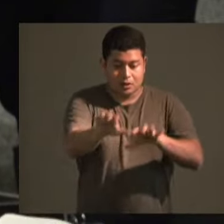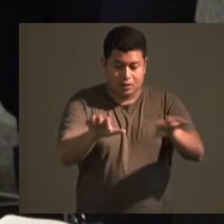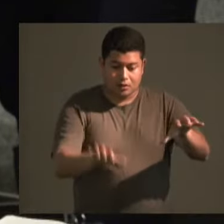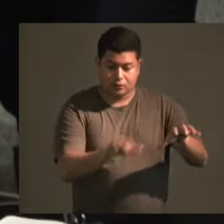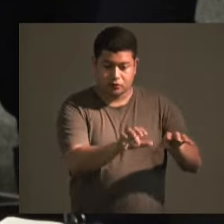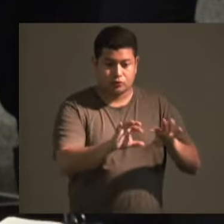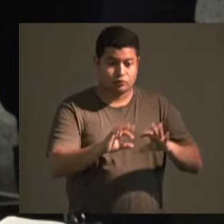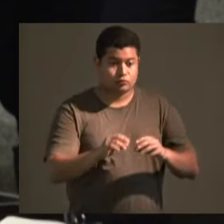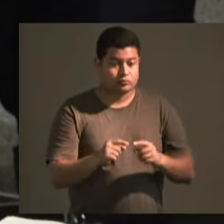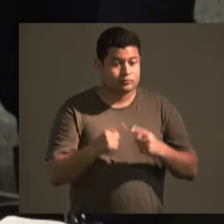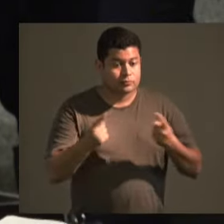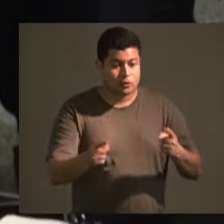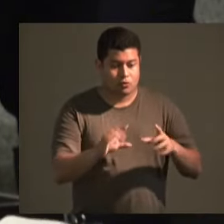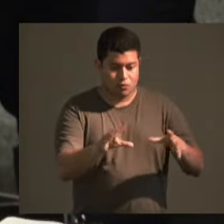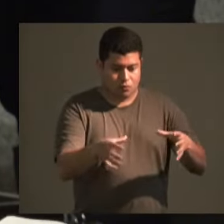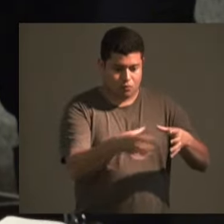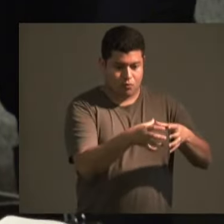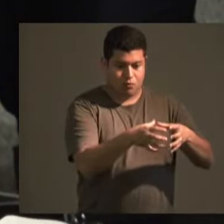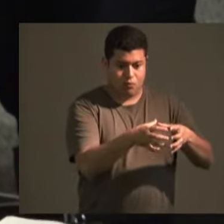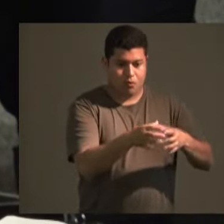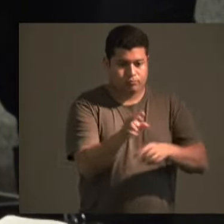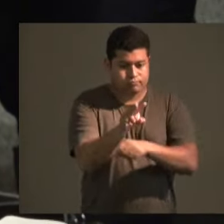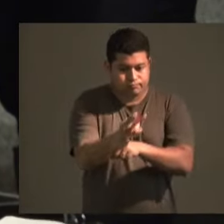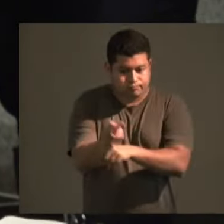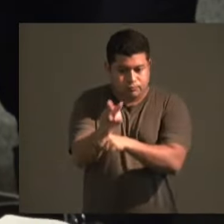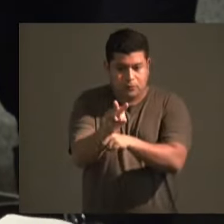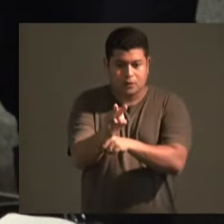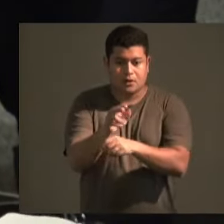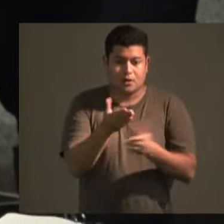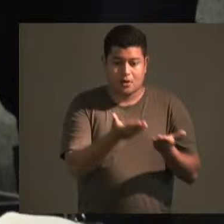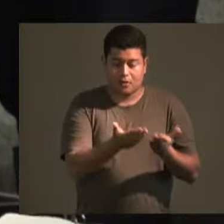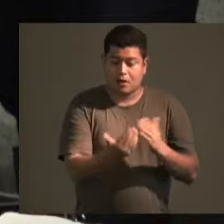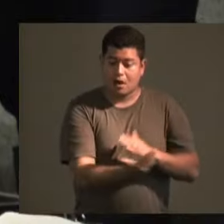útil para gerar esses dados. Seria isso. Muito obrigada.